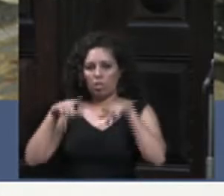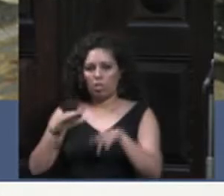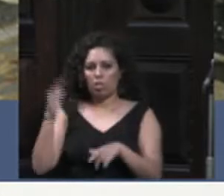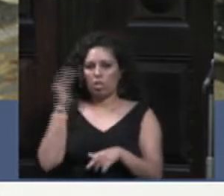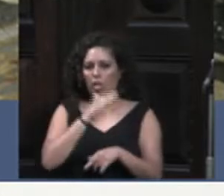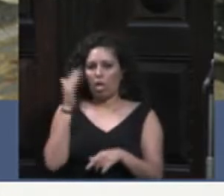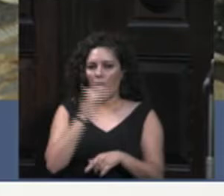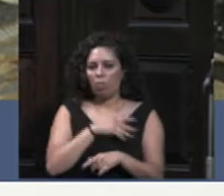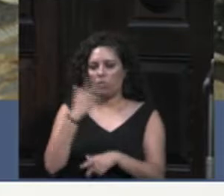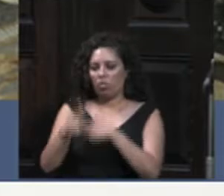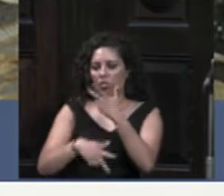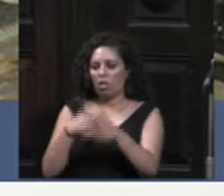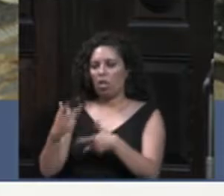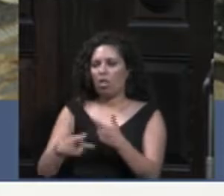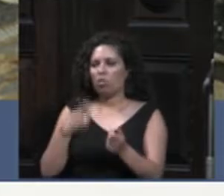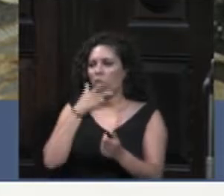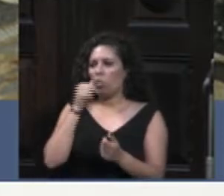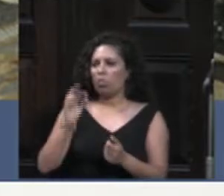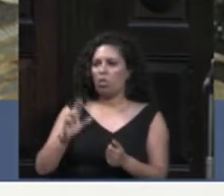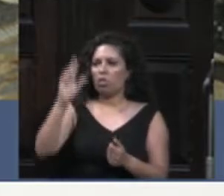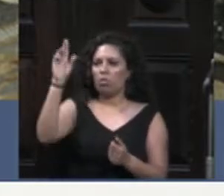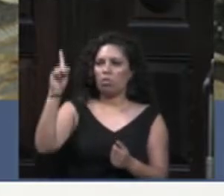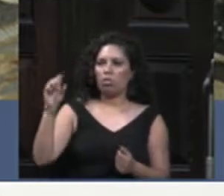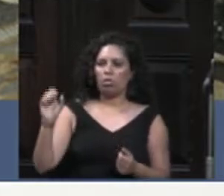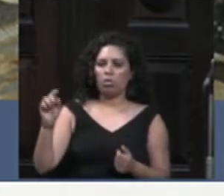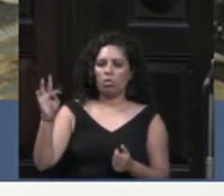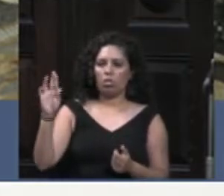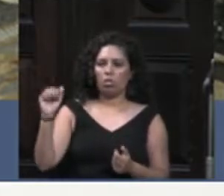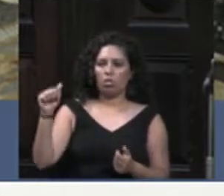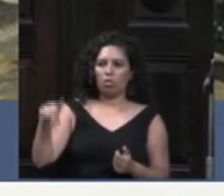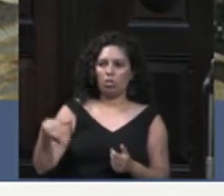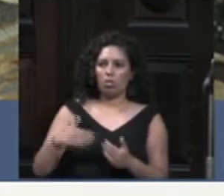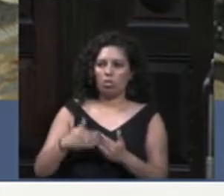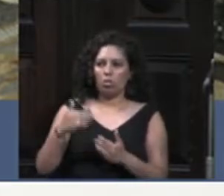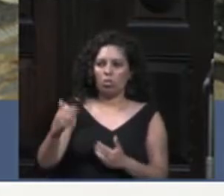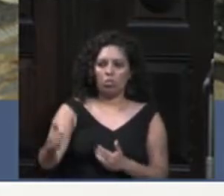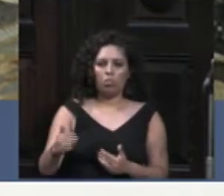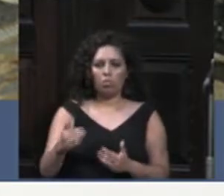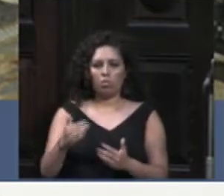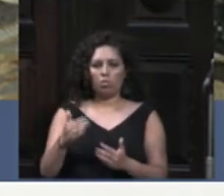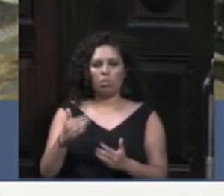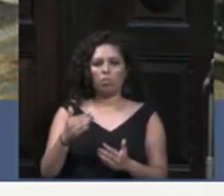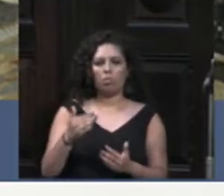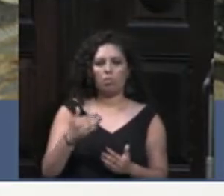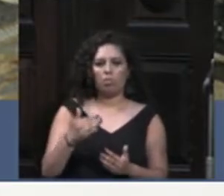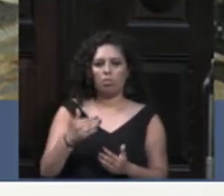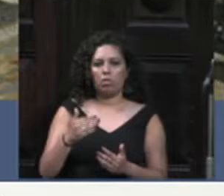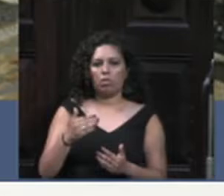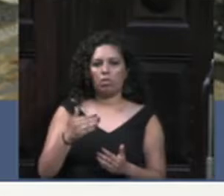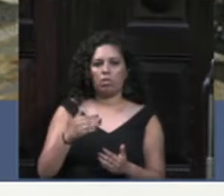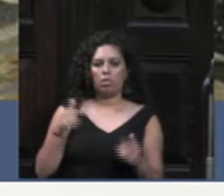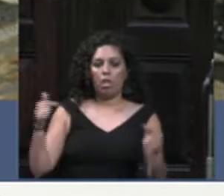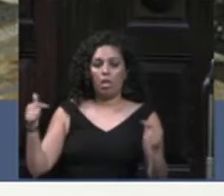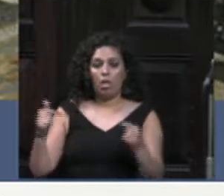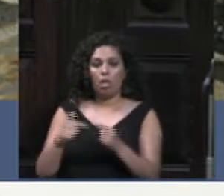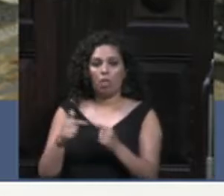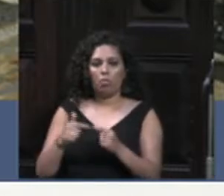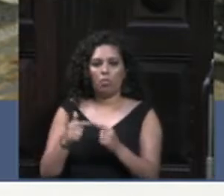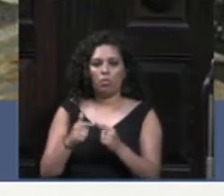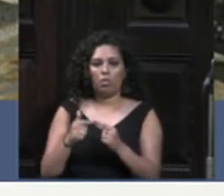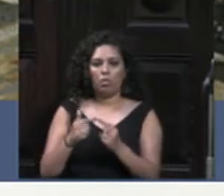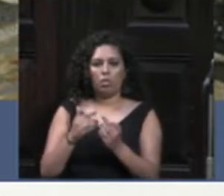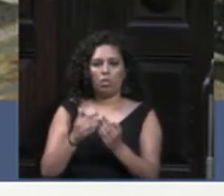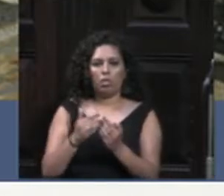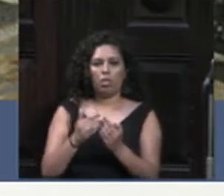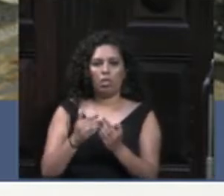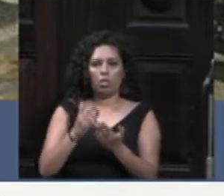acelerasse lá com o presidente do DETRAN, para que colocasse em prática esse parcelamento de 10 vezes, para colocar dinheiro no caixa do Estado,